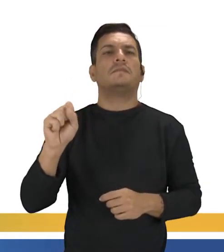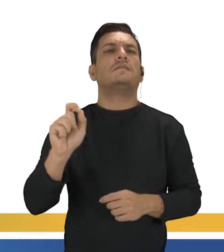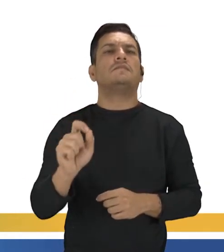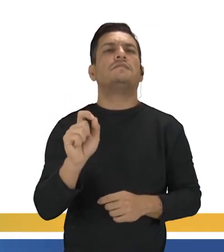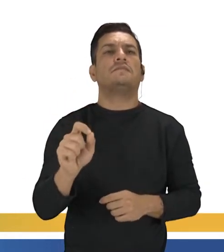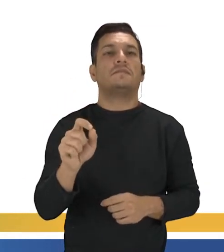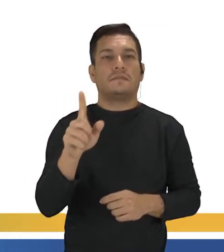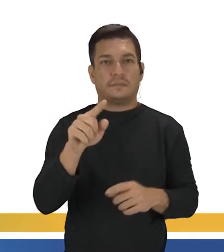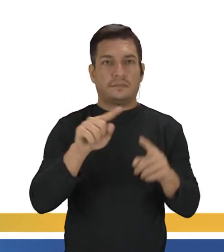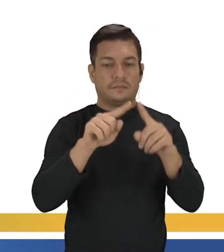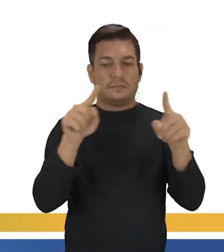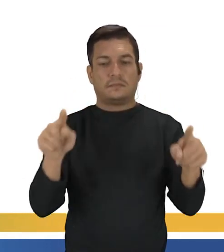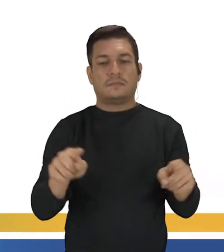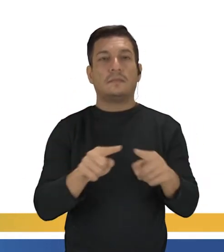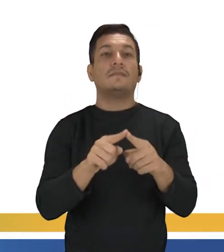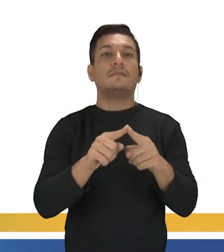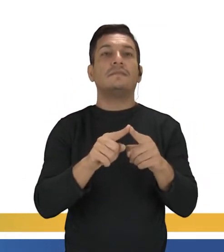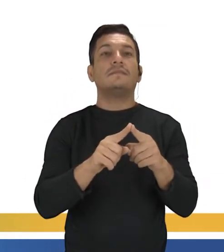É justamente isso aqui, ó.